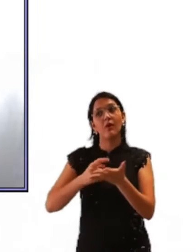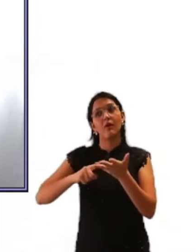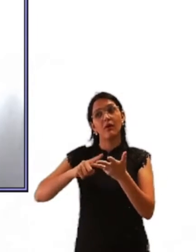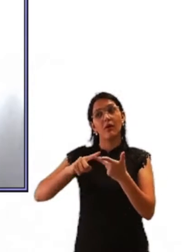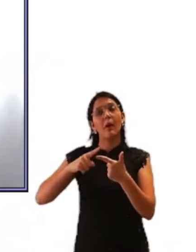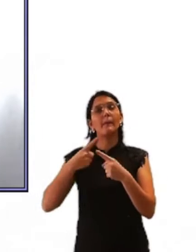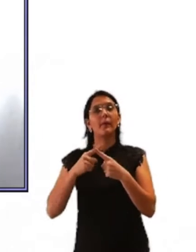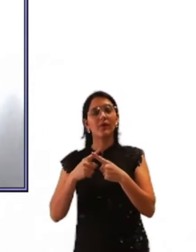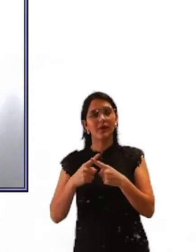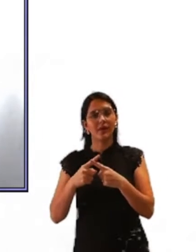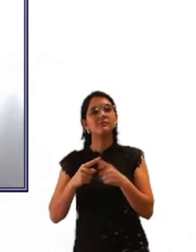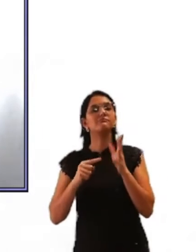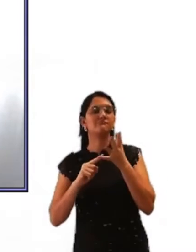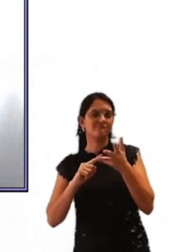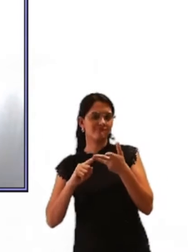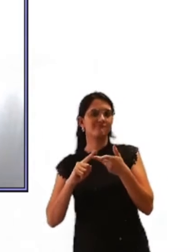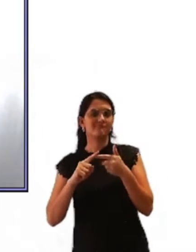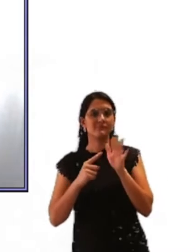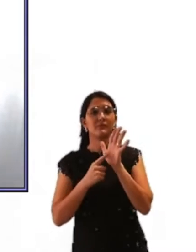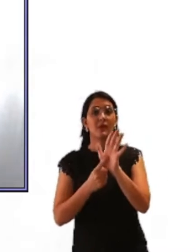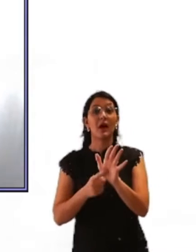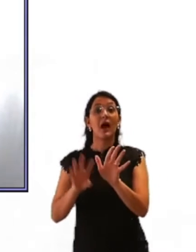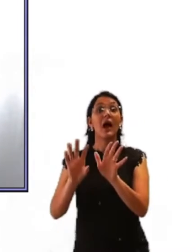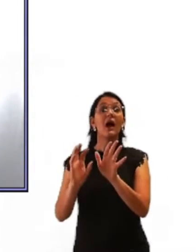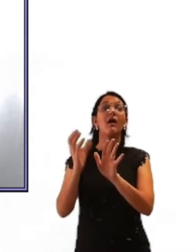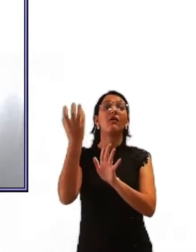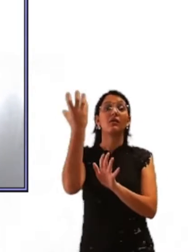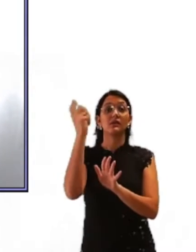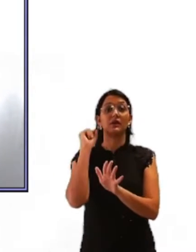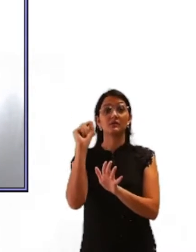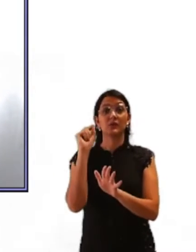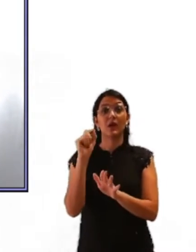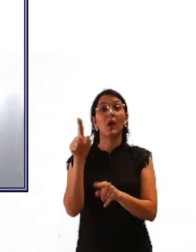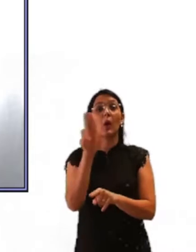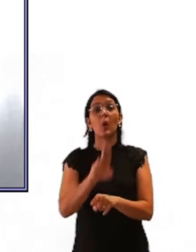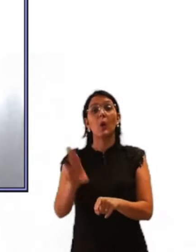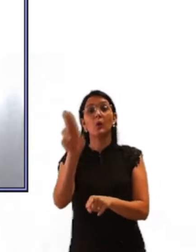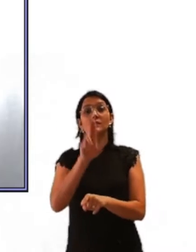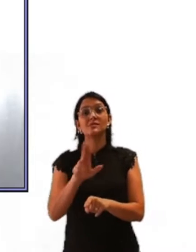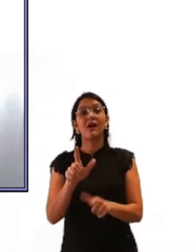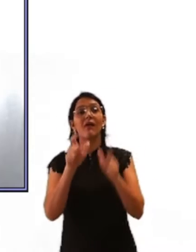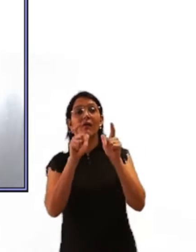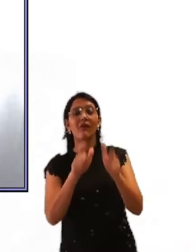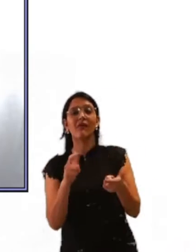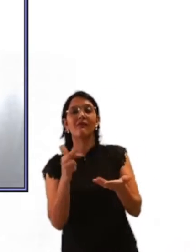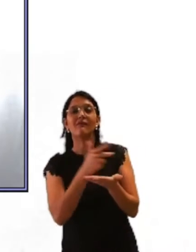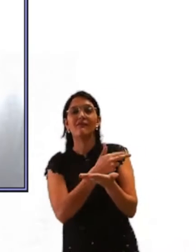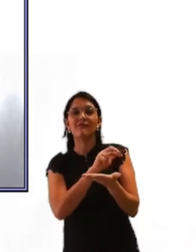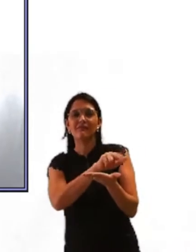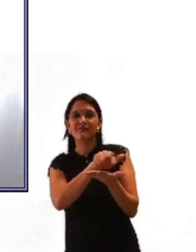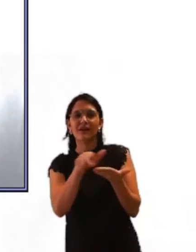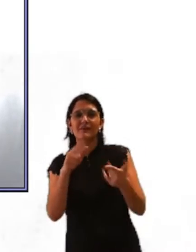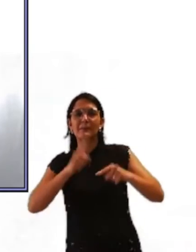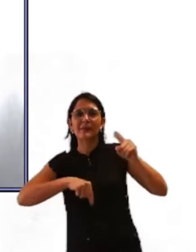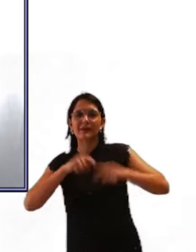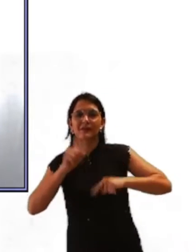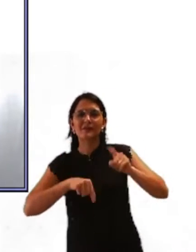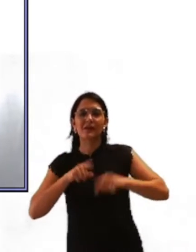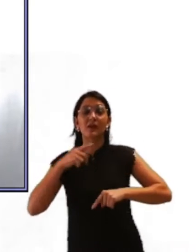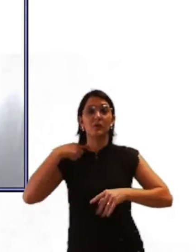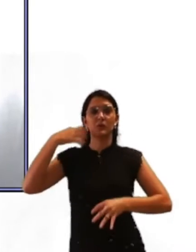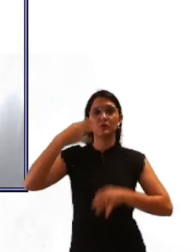o que que vai acontecer? Vai ser utilizado material jurídico ortodoxo para proferir